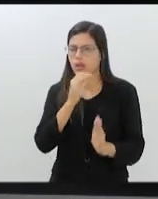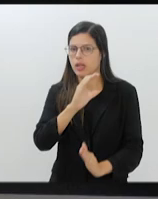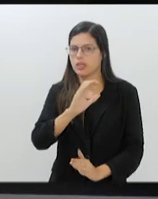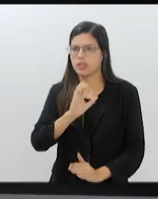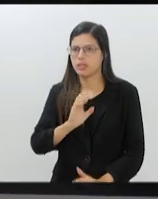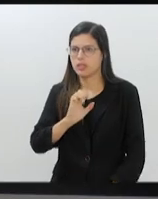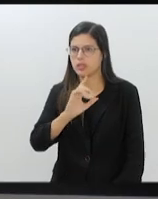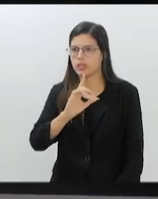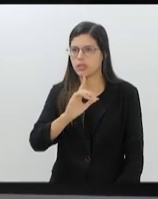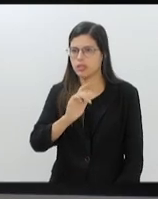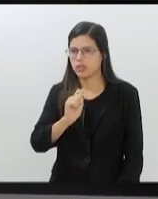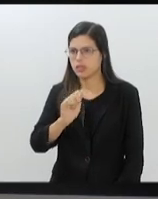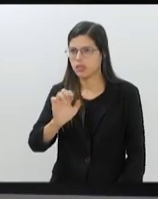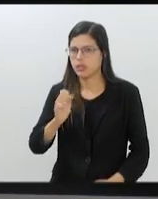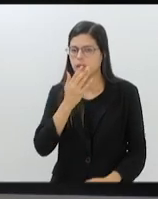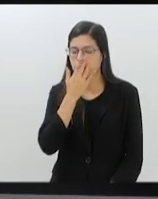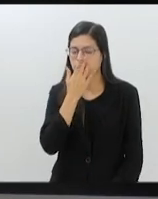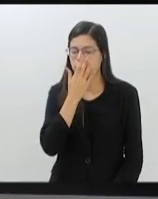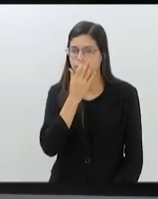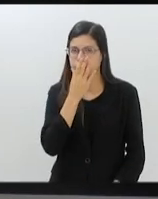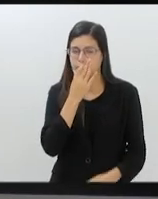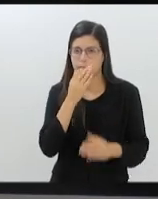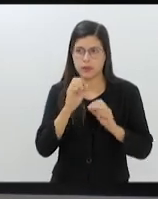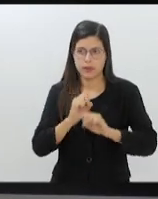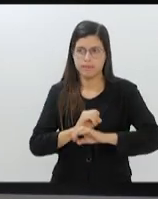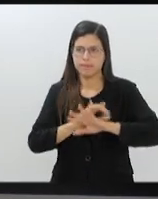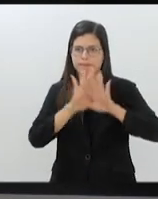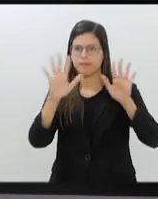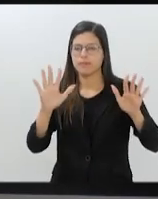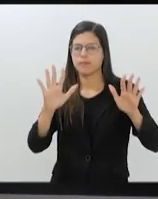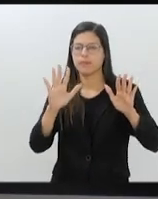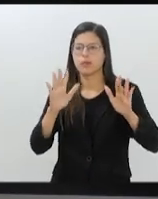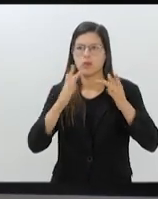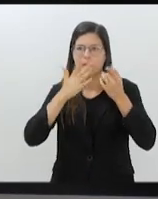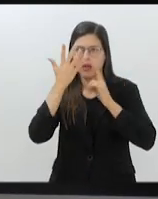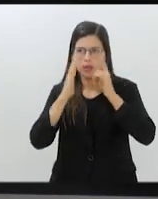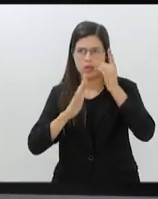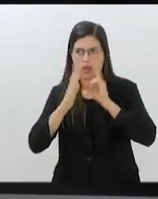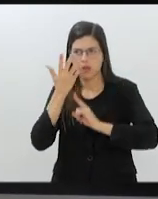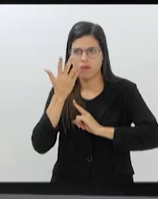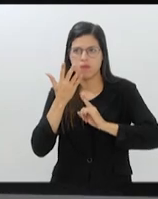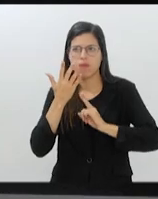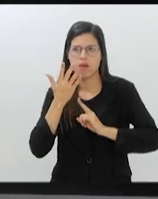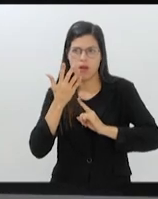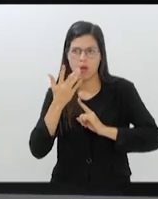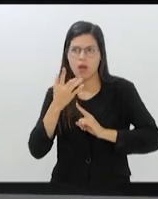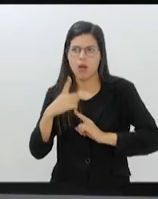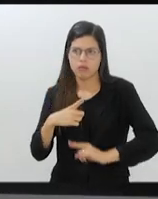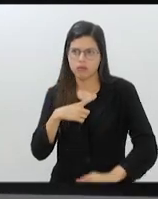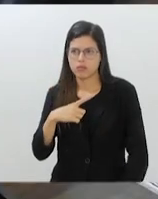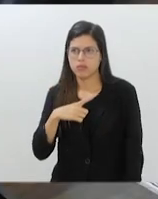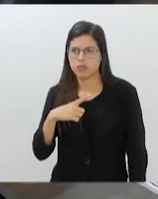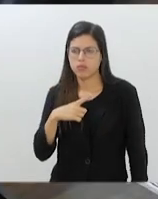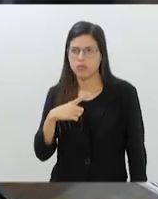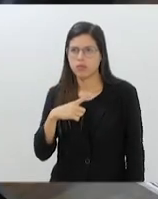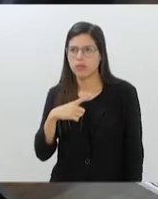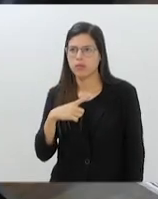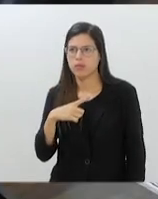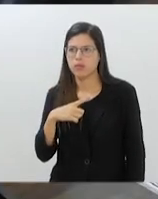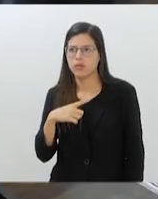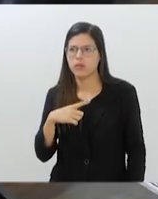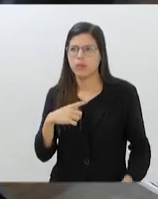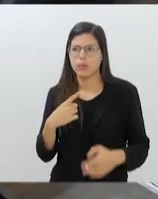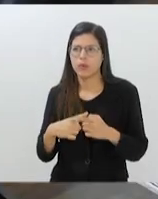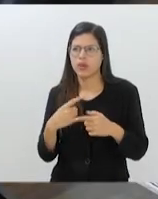muito clara no carnaval de acordo com a publicidade que a gente teve bonificada isso é um ponto necessidade da exposição da marca